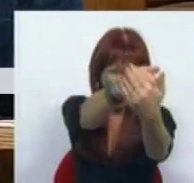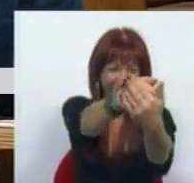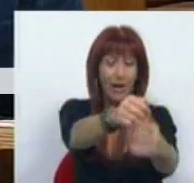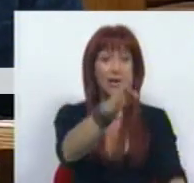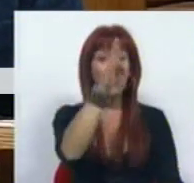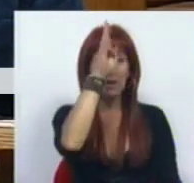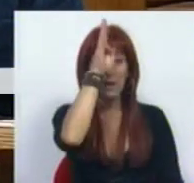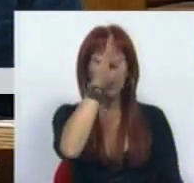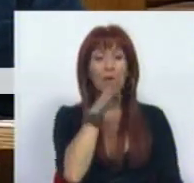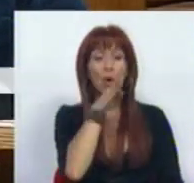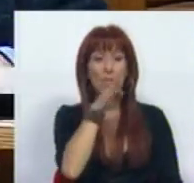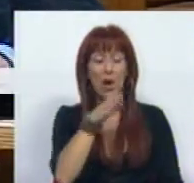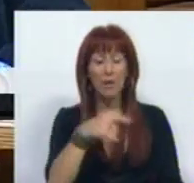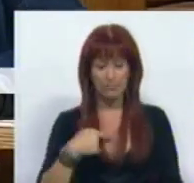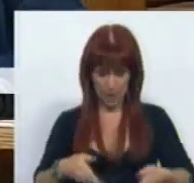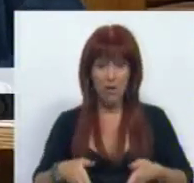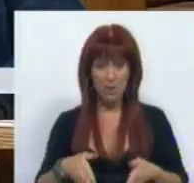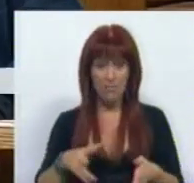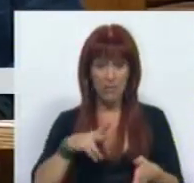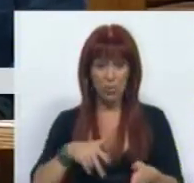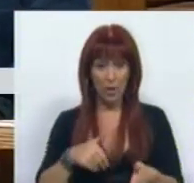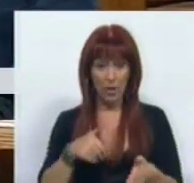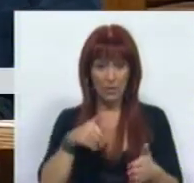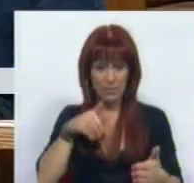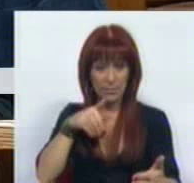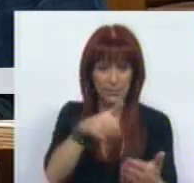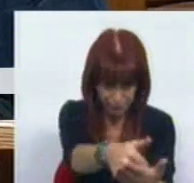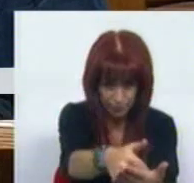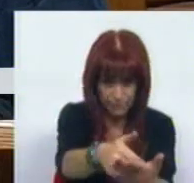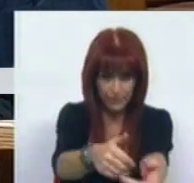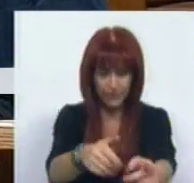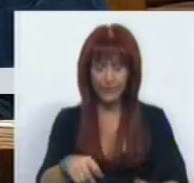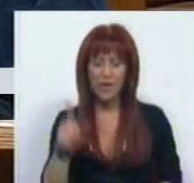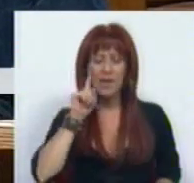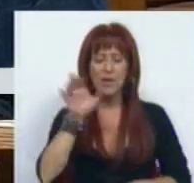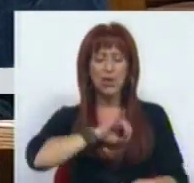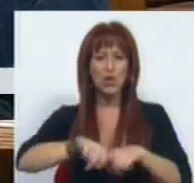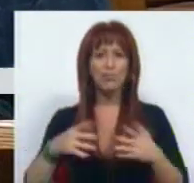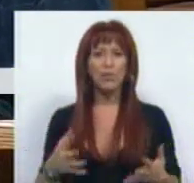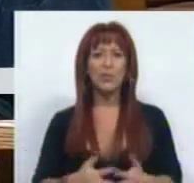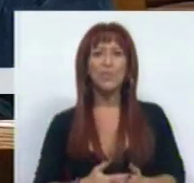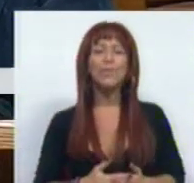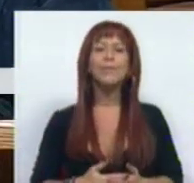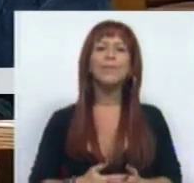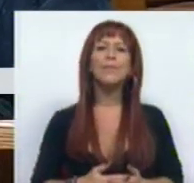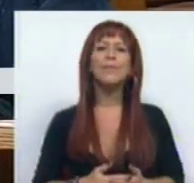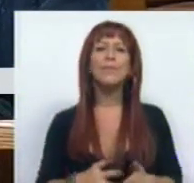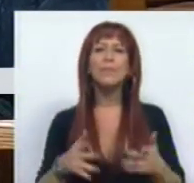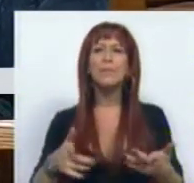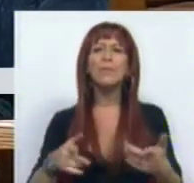comboio. É isto o caminho para onde se arrasta o país. Senhoras e senhores deputados, o